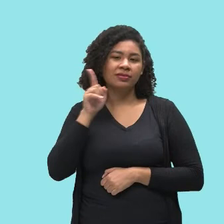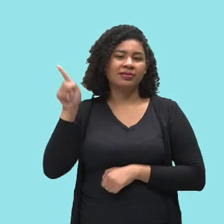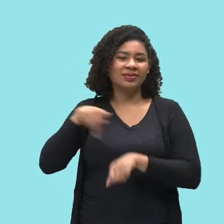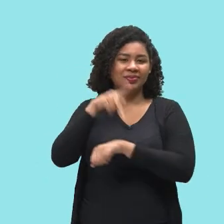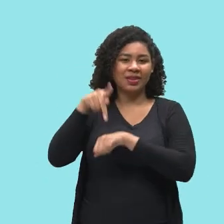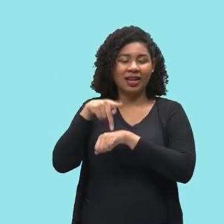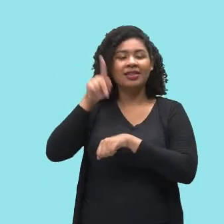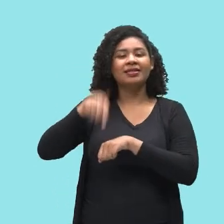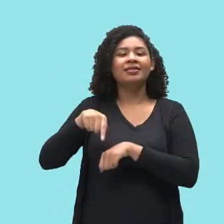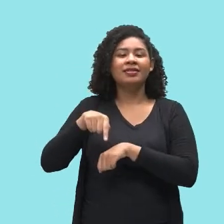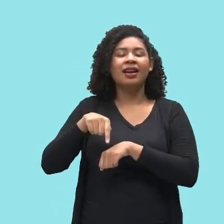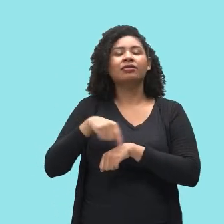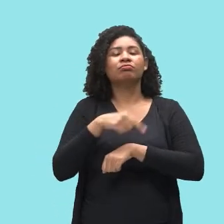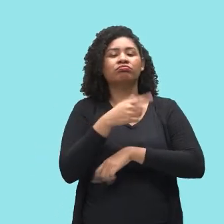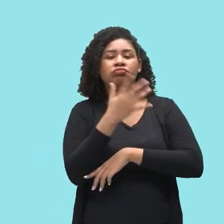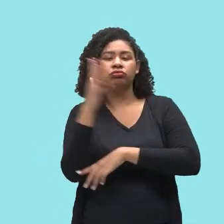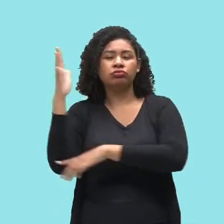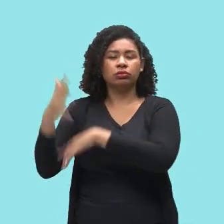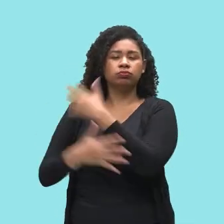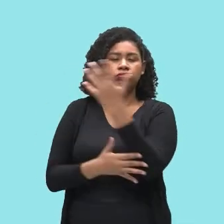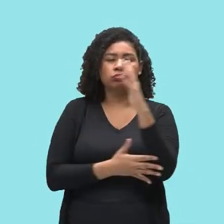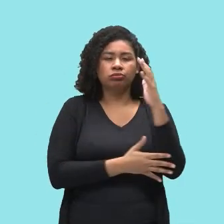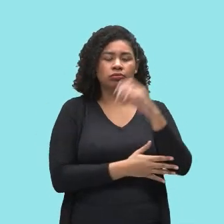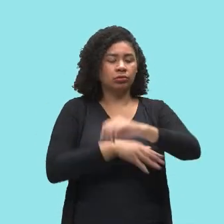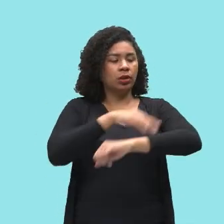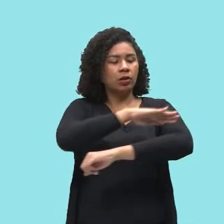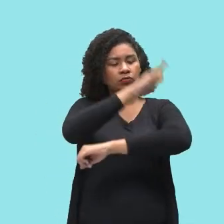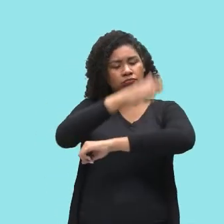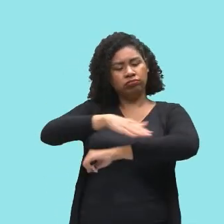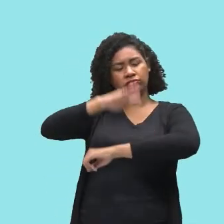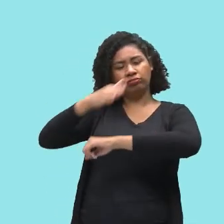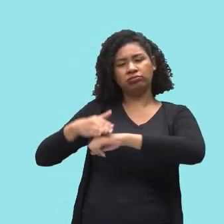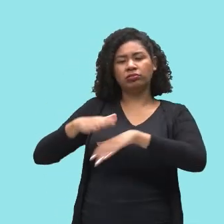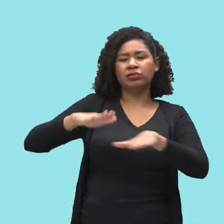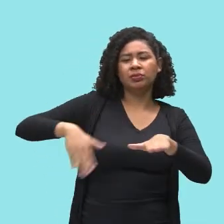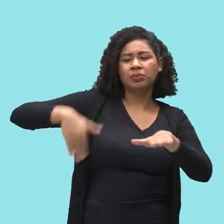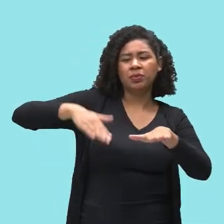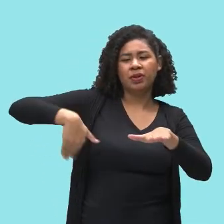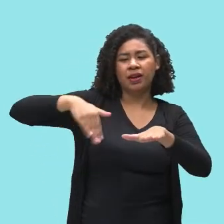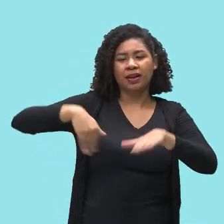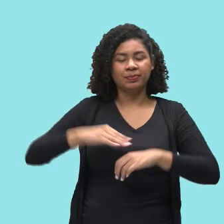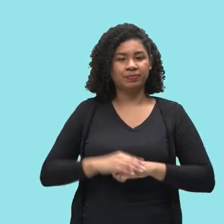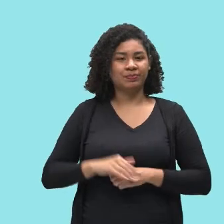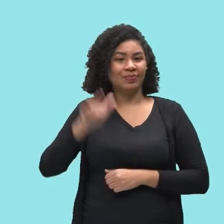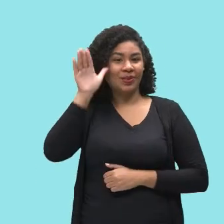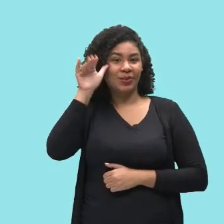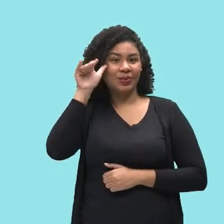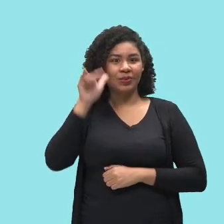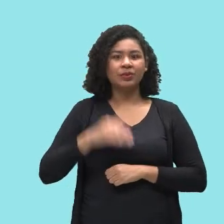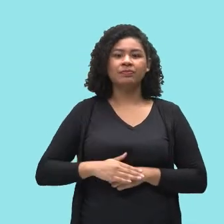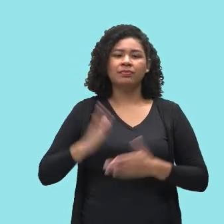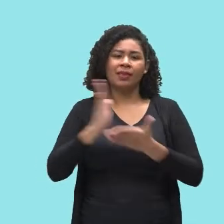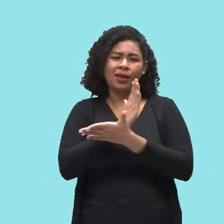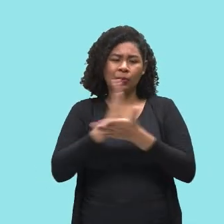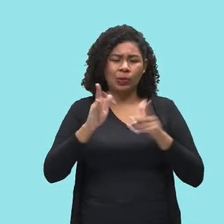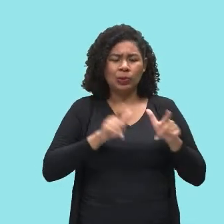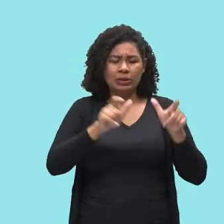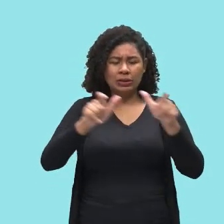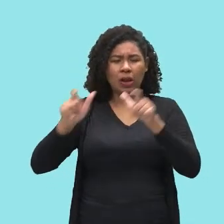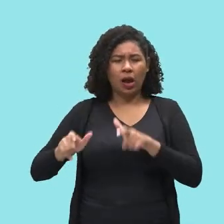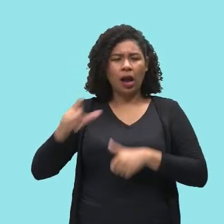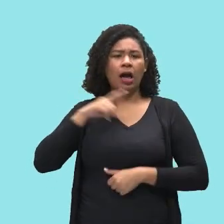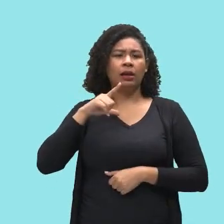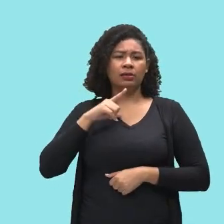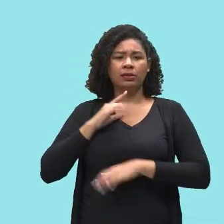grandes montanhas, vastas florestas e praias paradisíacas. Curiosidade: algumas dessas paisagens já foram cenário